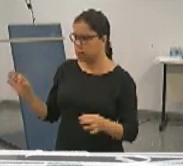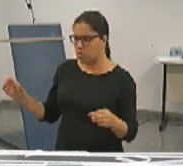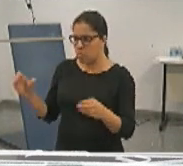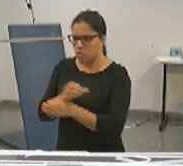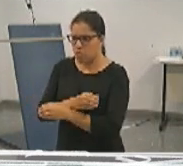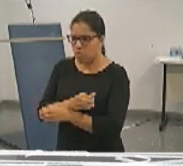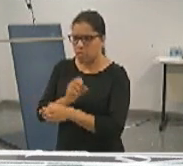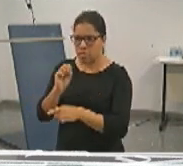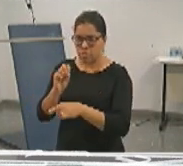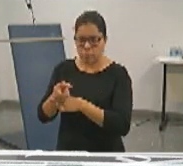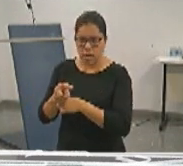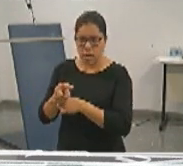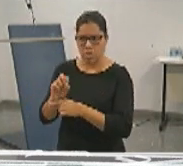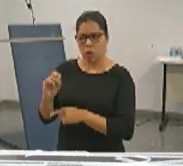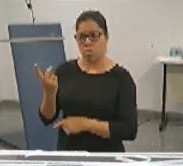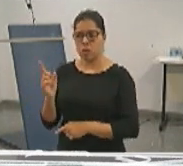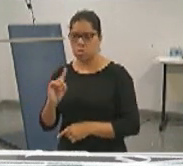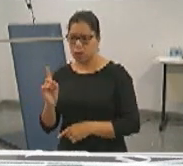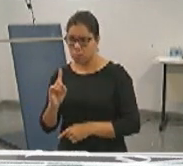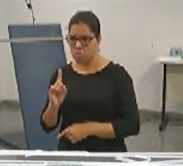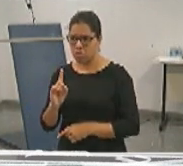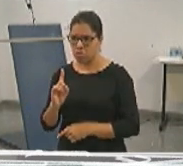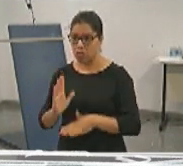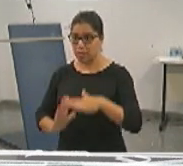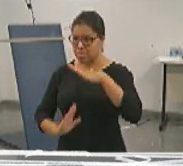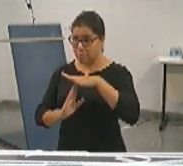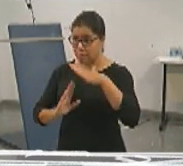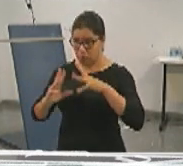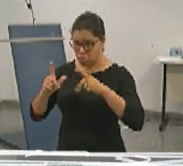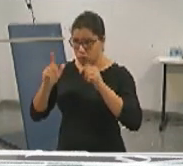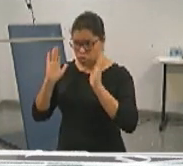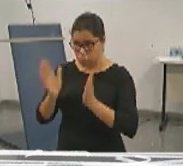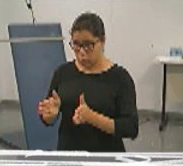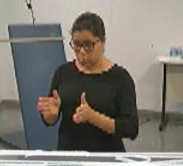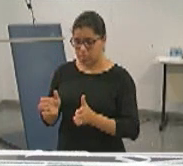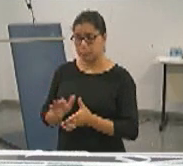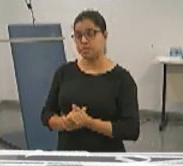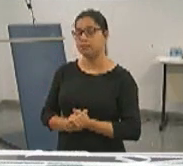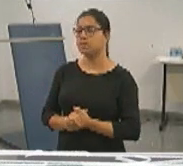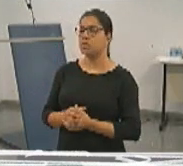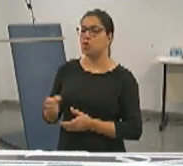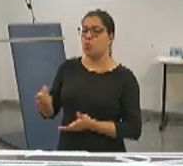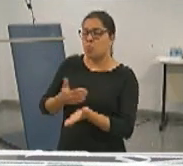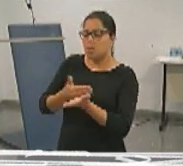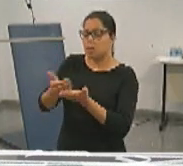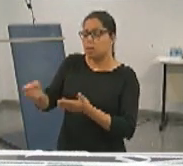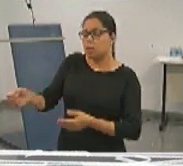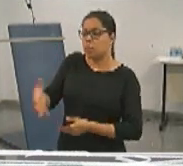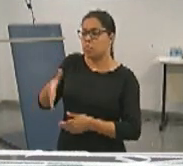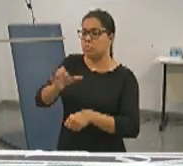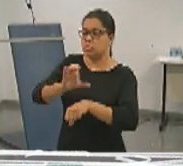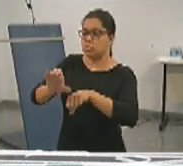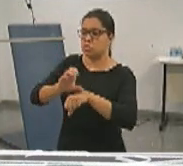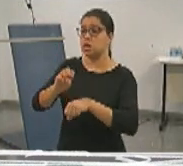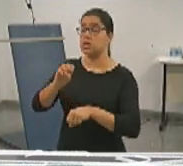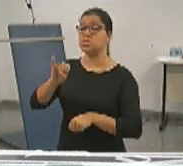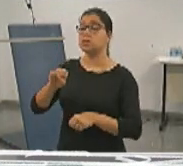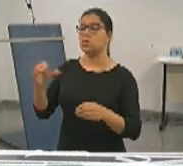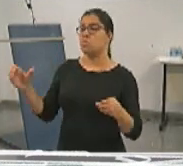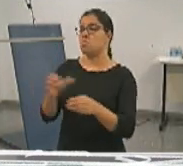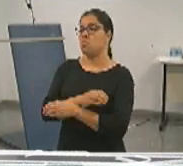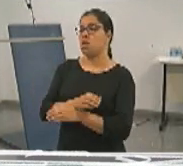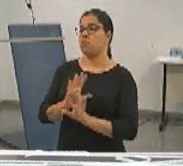banco de professor equivalente total, que foi ampliado na época em que foi aberto os novos cursos. Caso já tenha sido, faremos